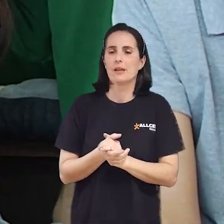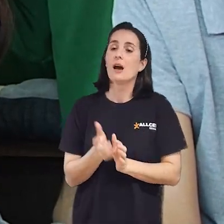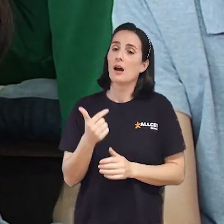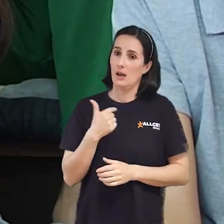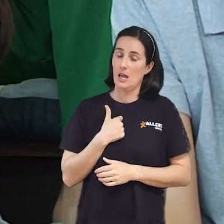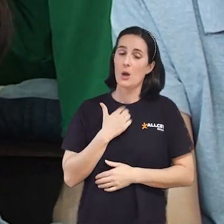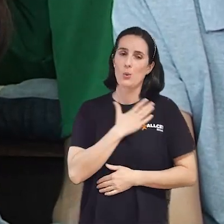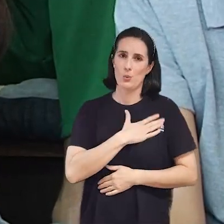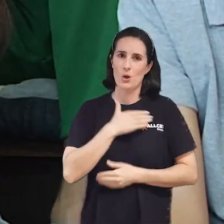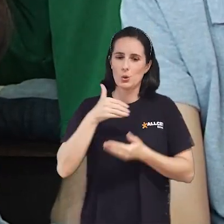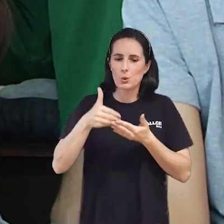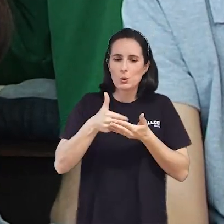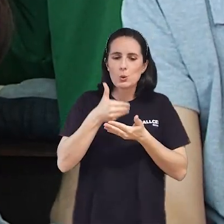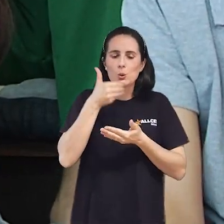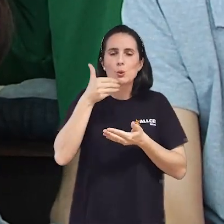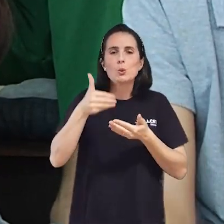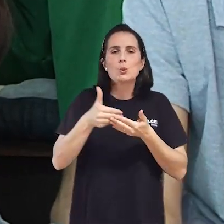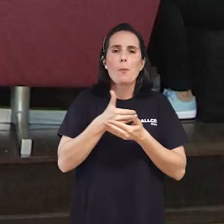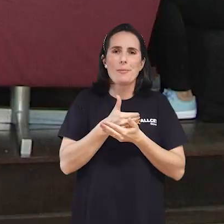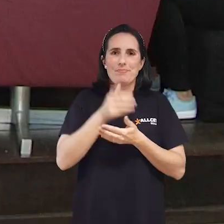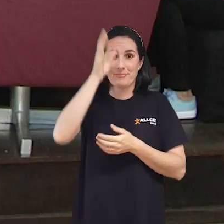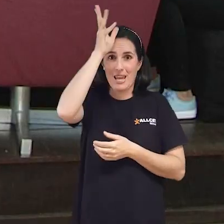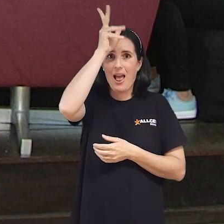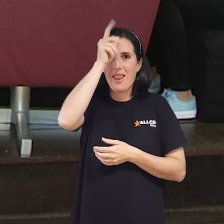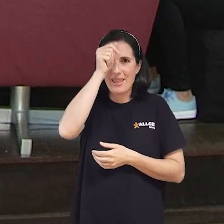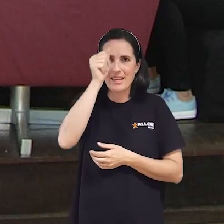linguiça. E conta como era a hora do recreio.